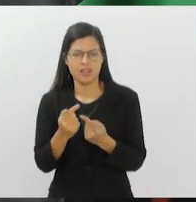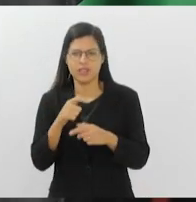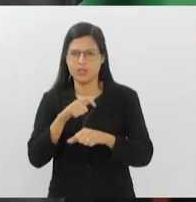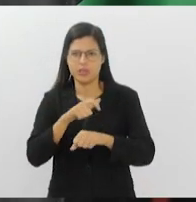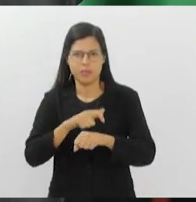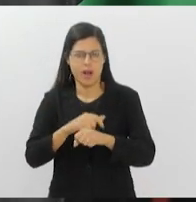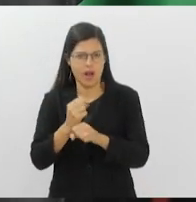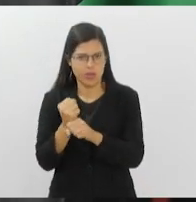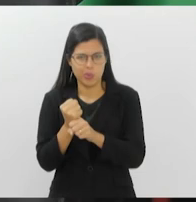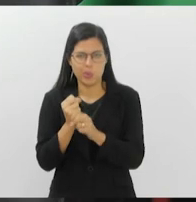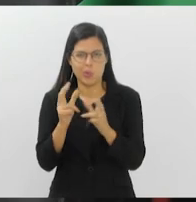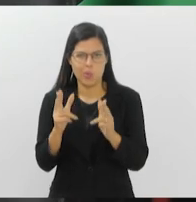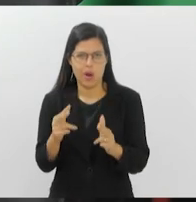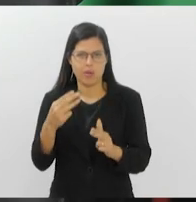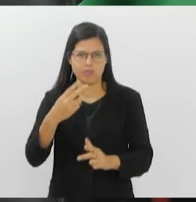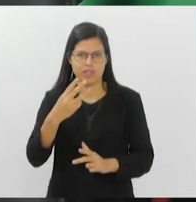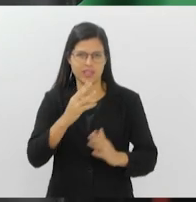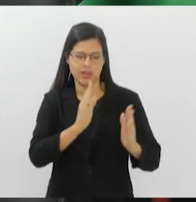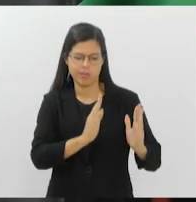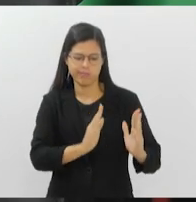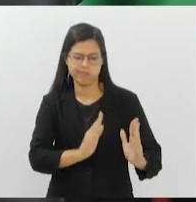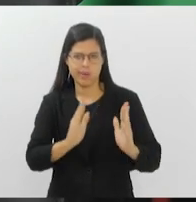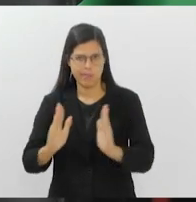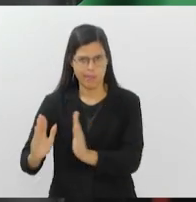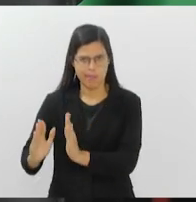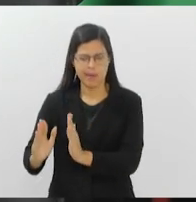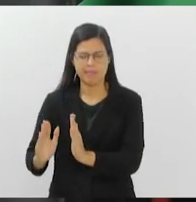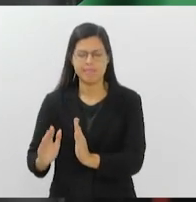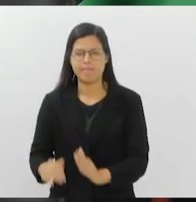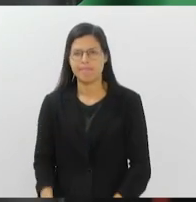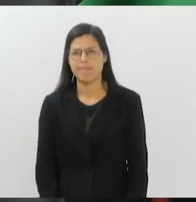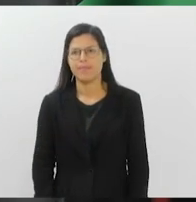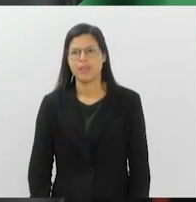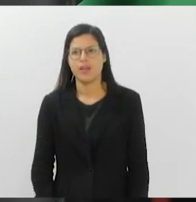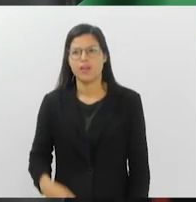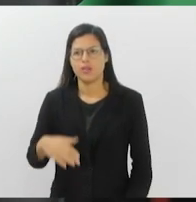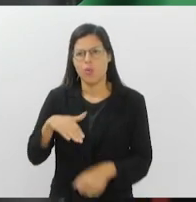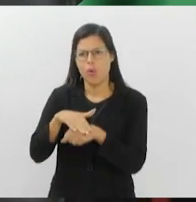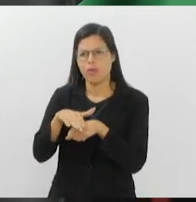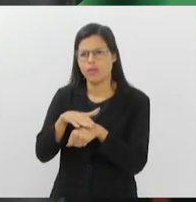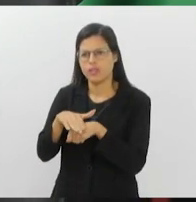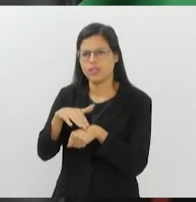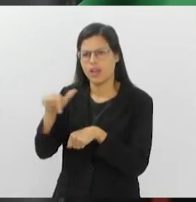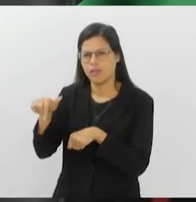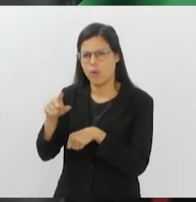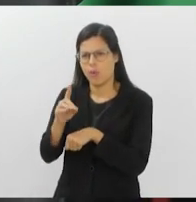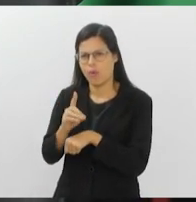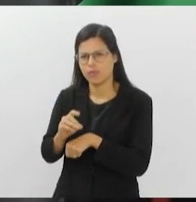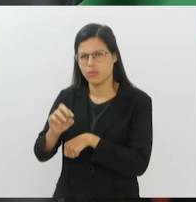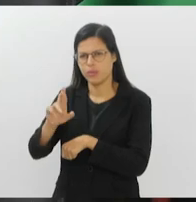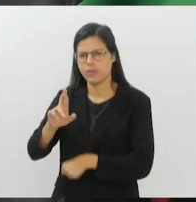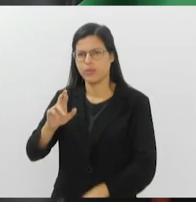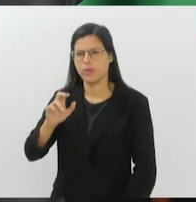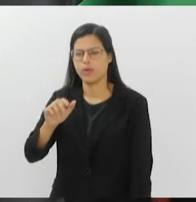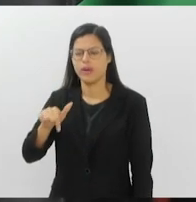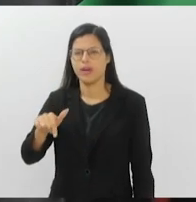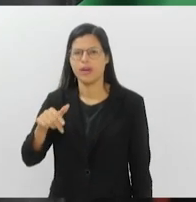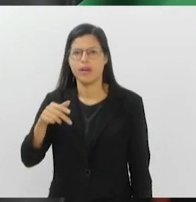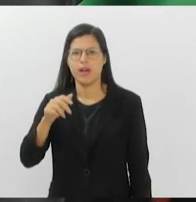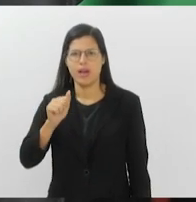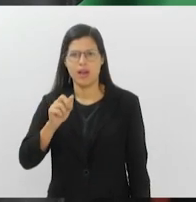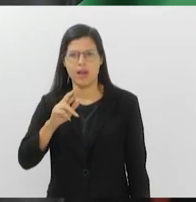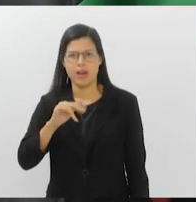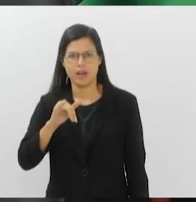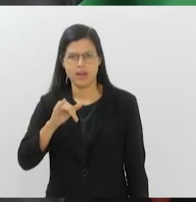E eu comentava aqui com a doutora Ariadna Patrícia que muitas vezes esse plenário é